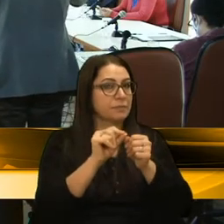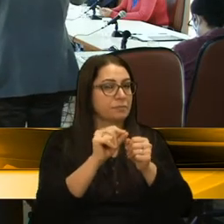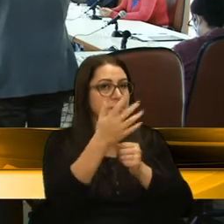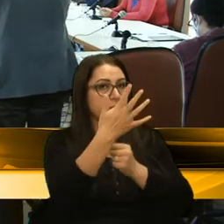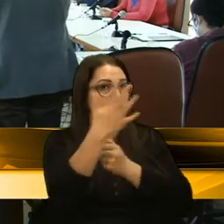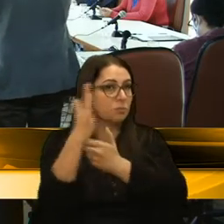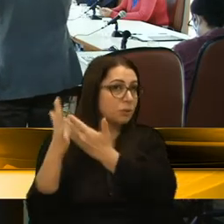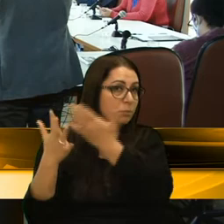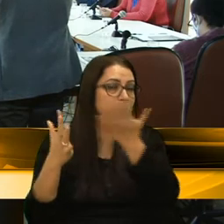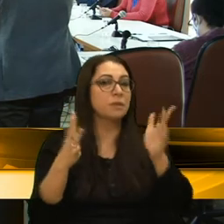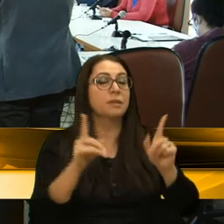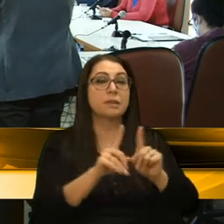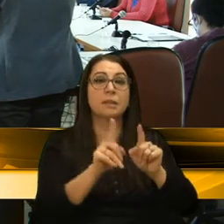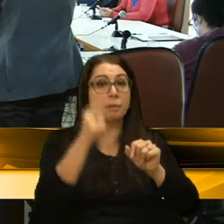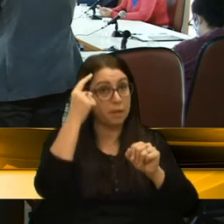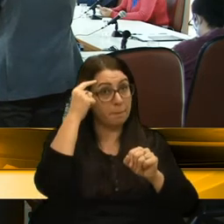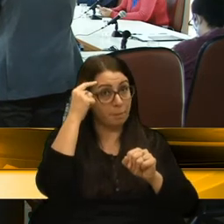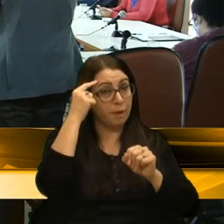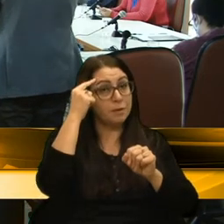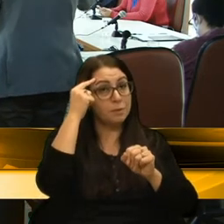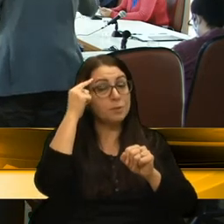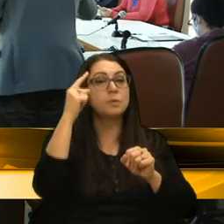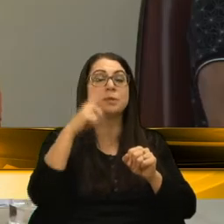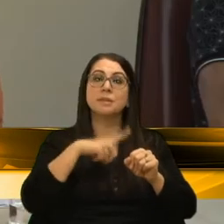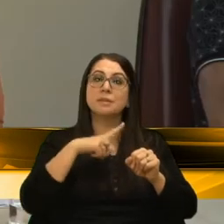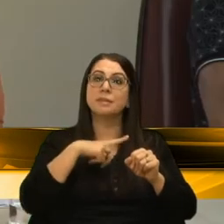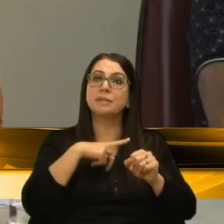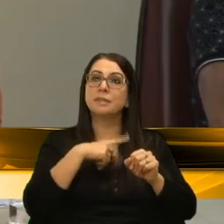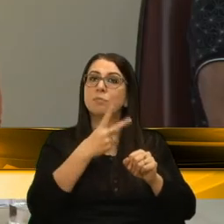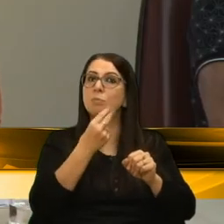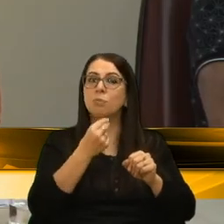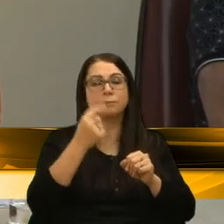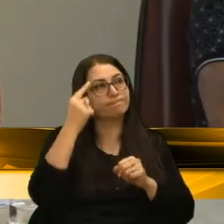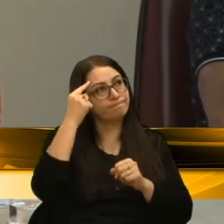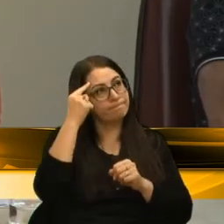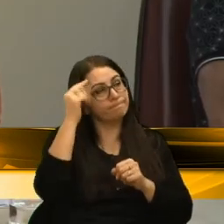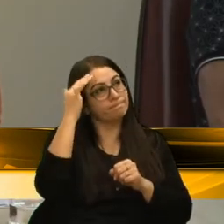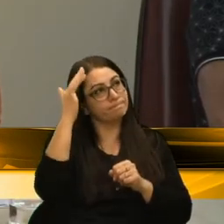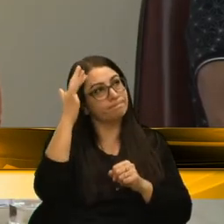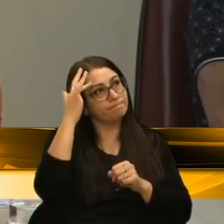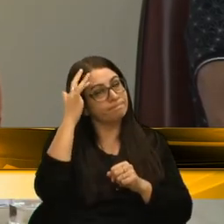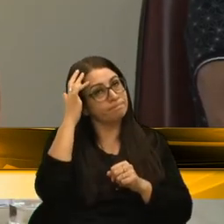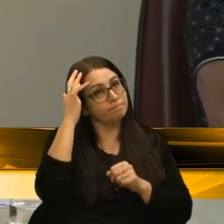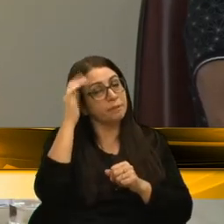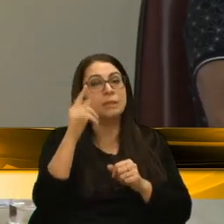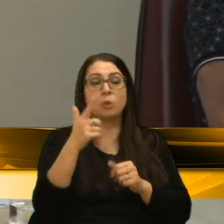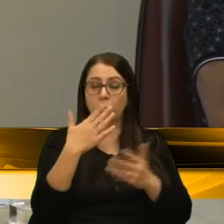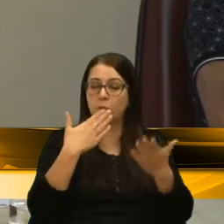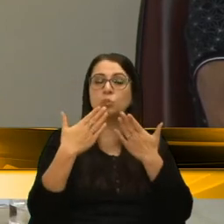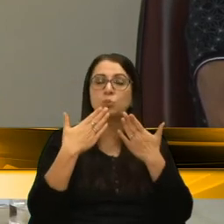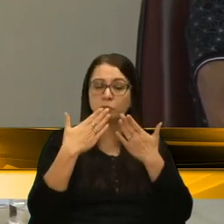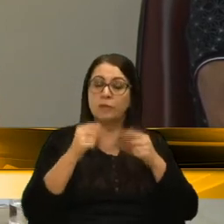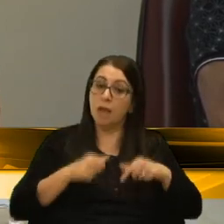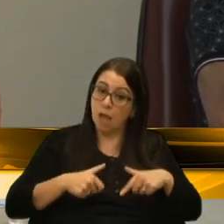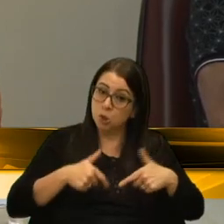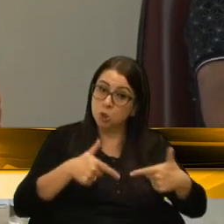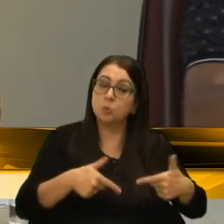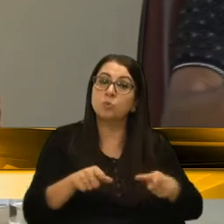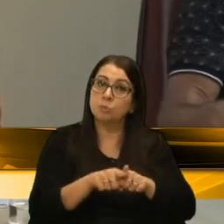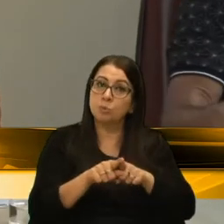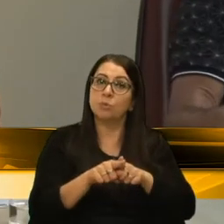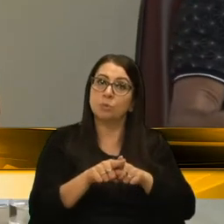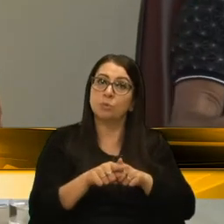ambiente, e penso que a gente tem que ter muitas reflexões em relação ao meio ambiente, sem dúvida as ações, porque as